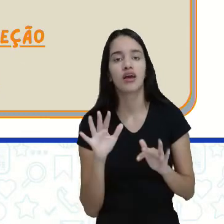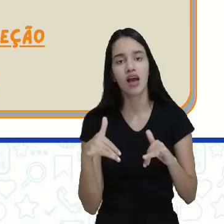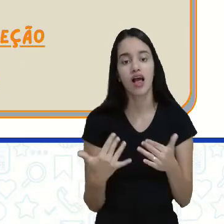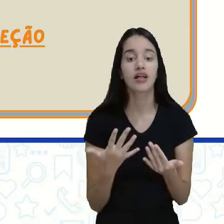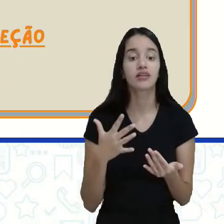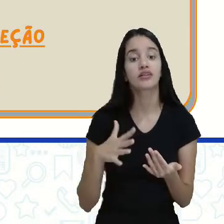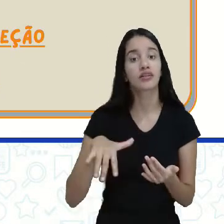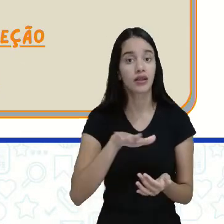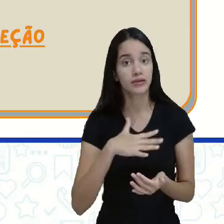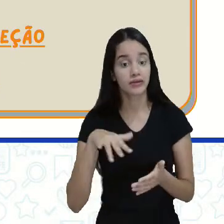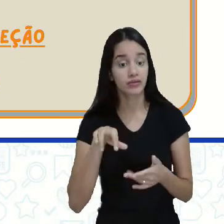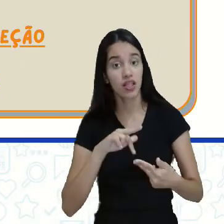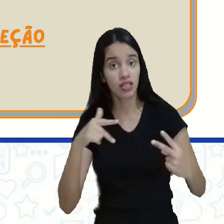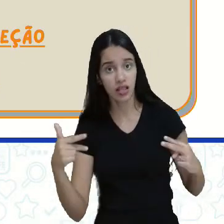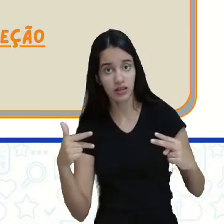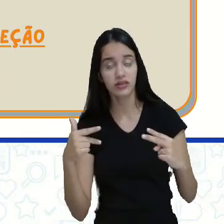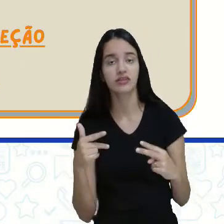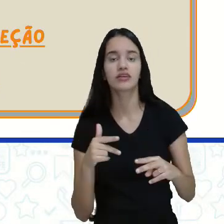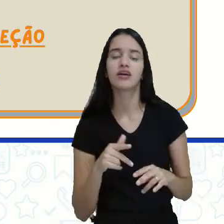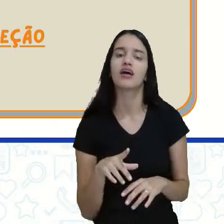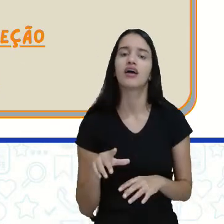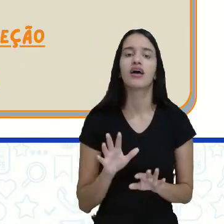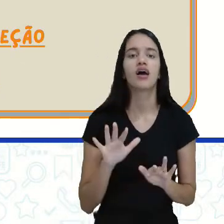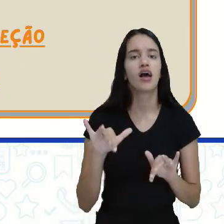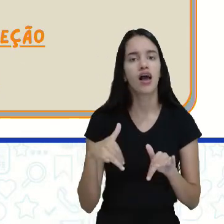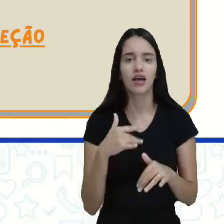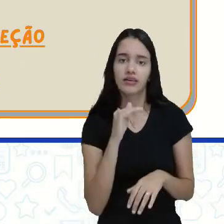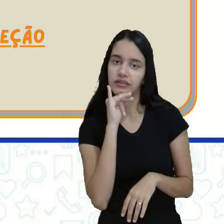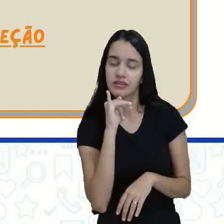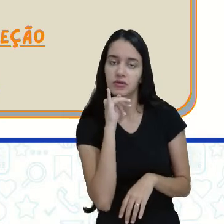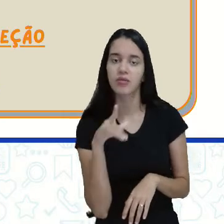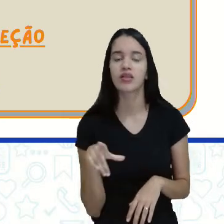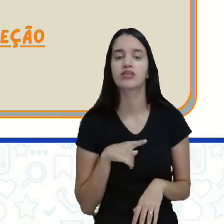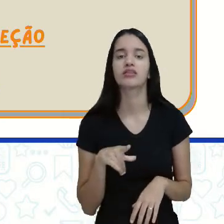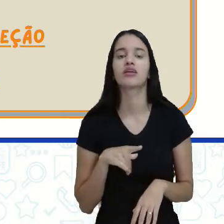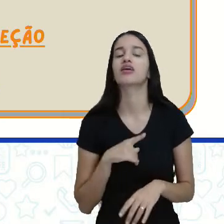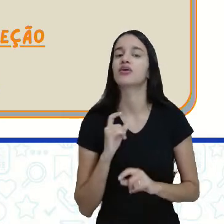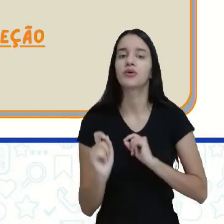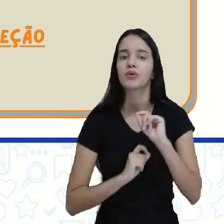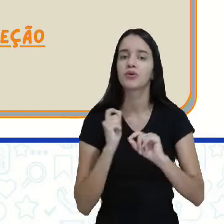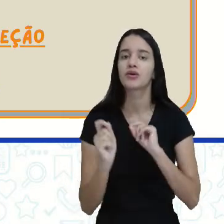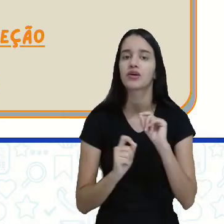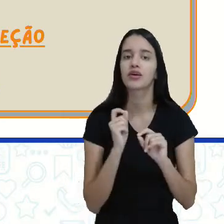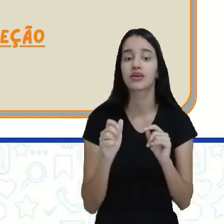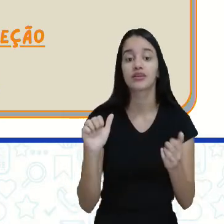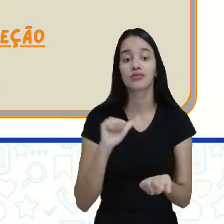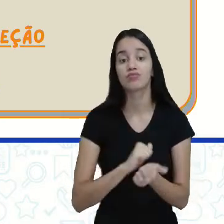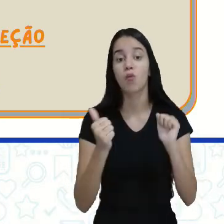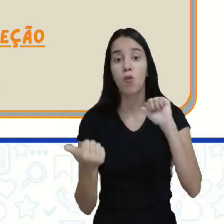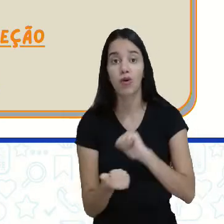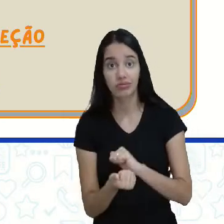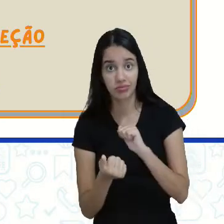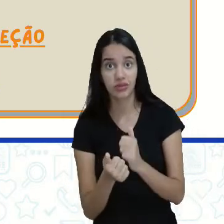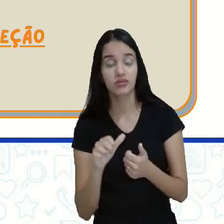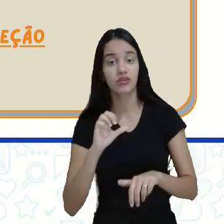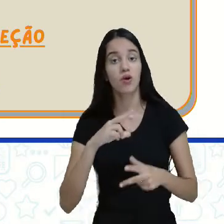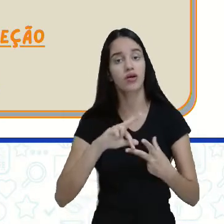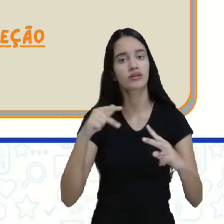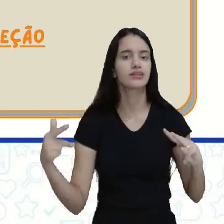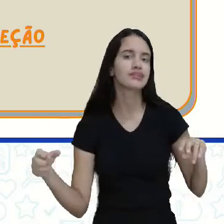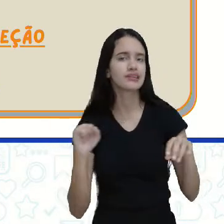na variabilidade genética. Aleatoriamente, ocorrem esses eventos de mutação genética. Se